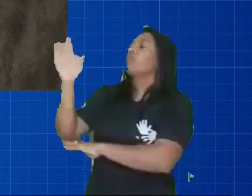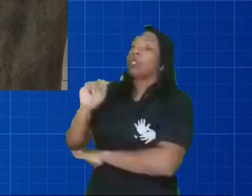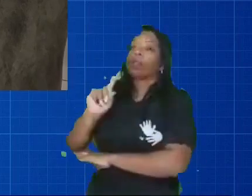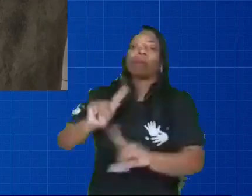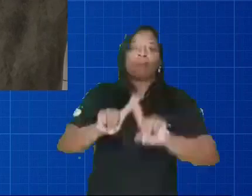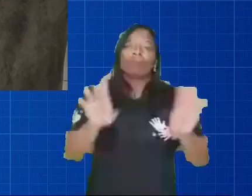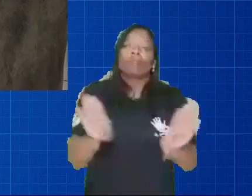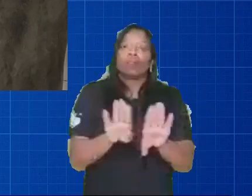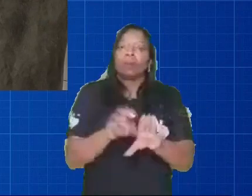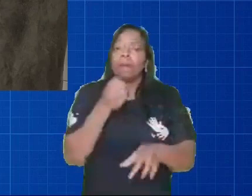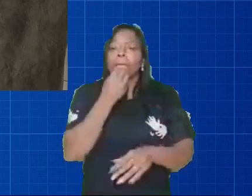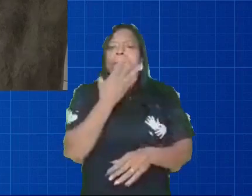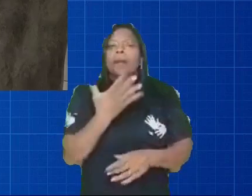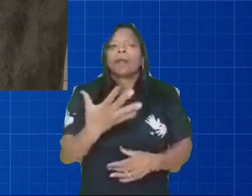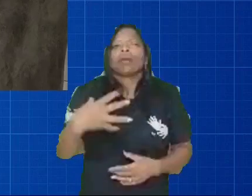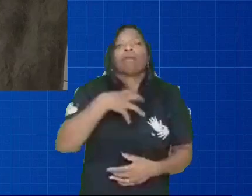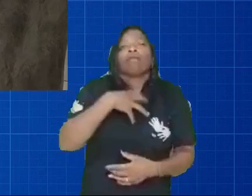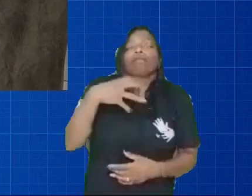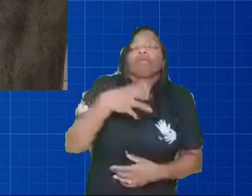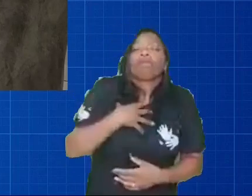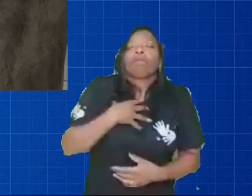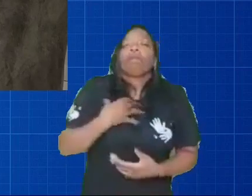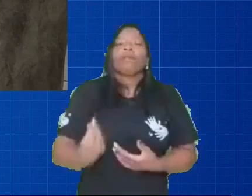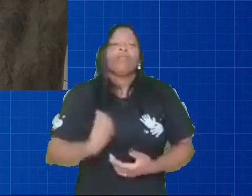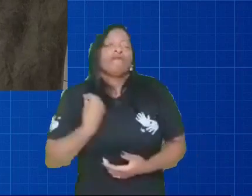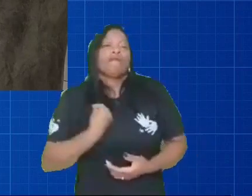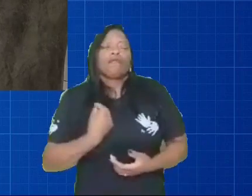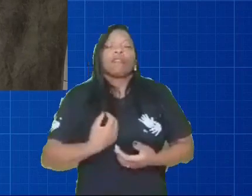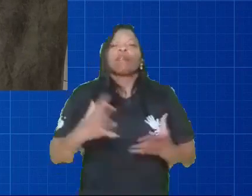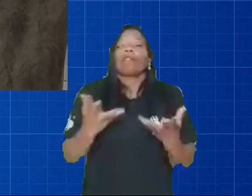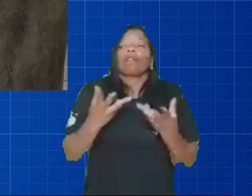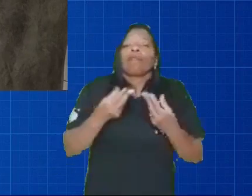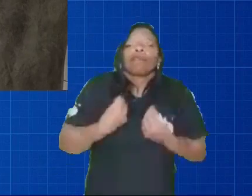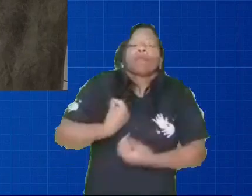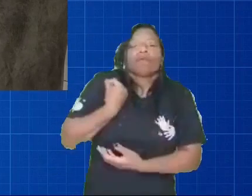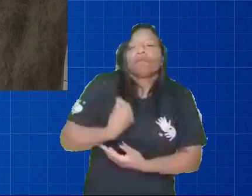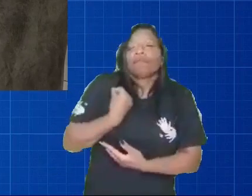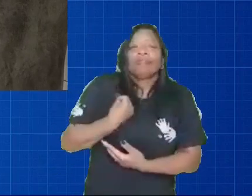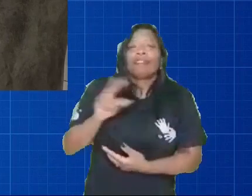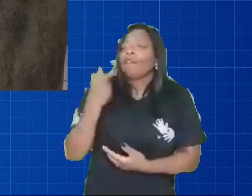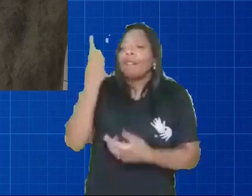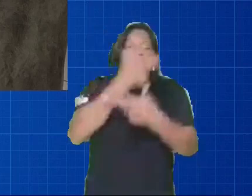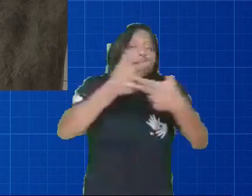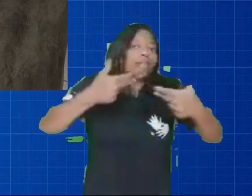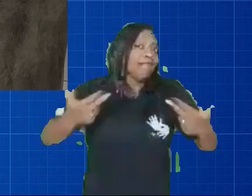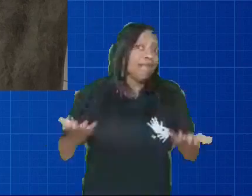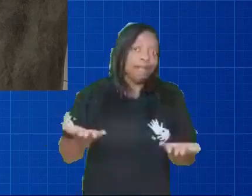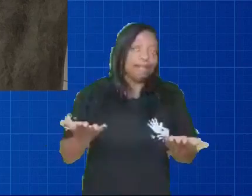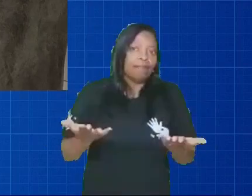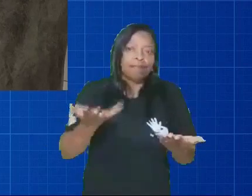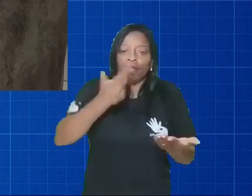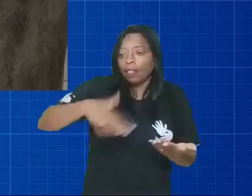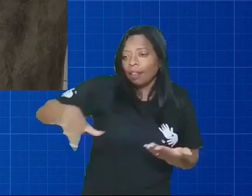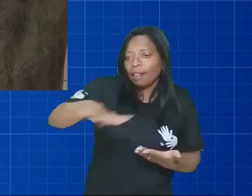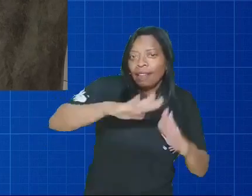a questão do bem-estar, do bem viver, da qualidade de vida, né, dos valores e crenças mesmo das crianças, porque a gente vê assim